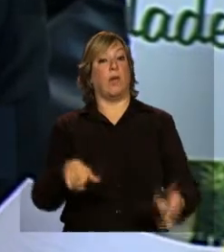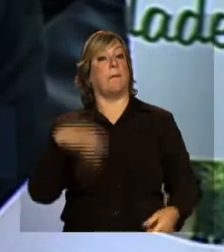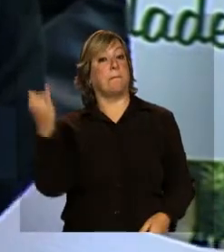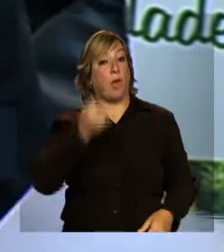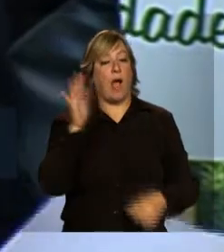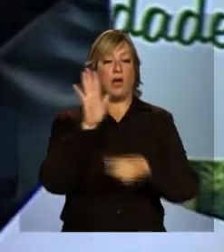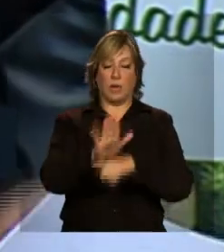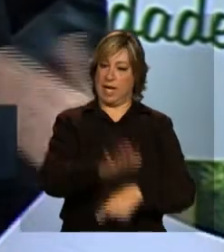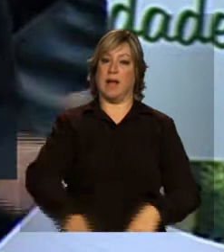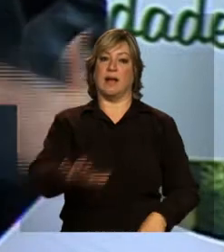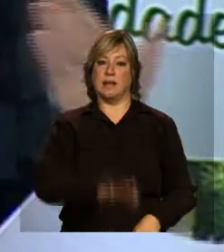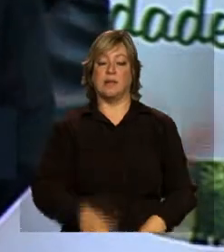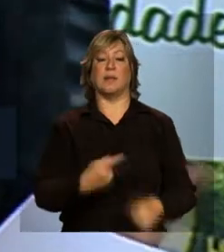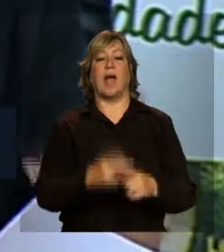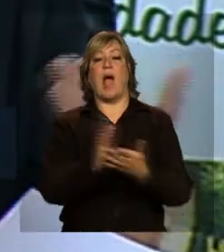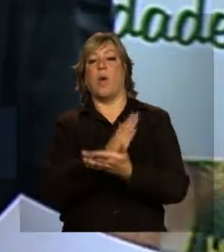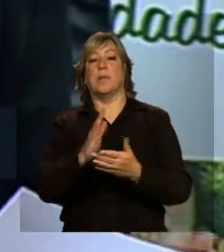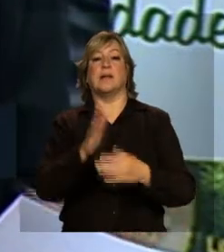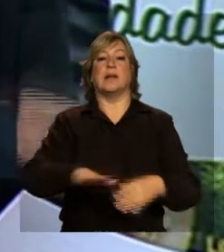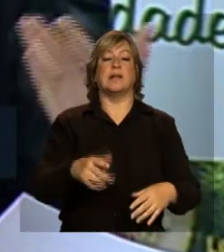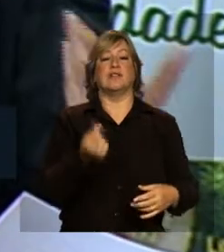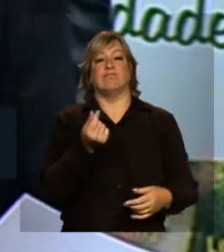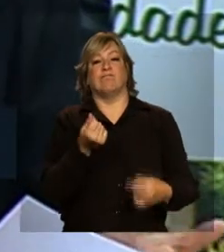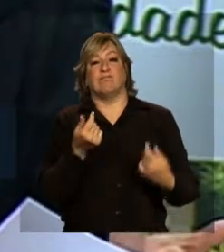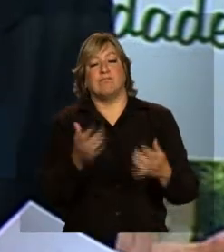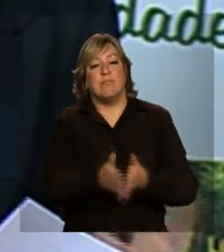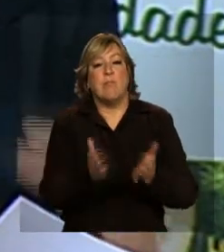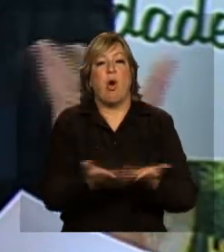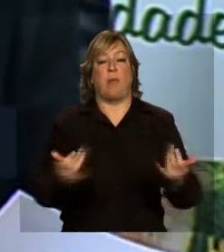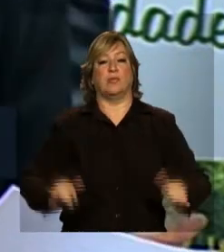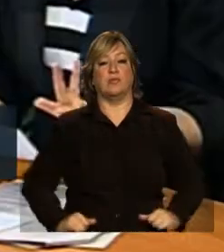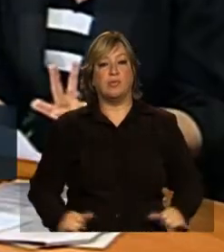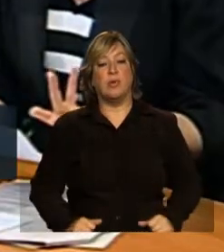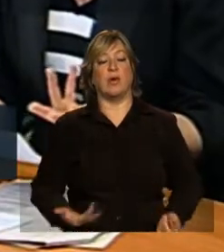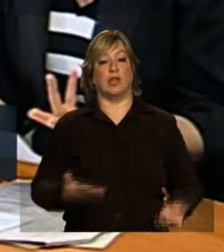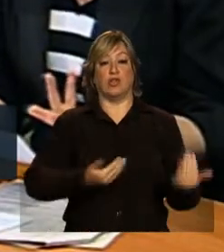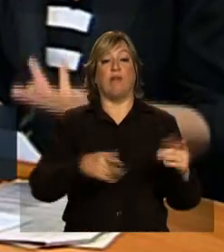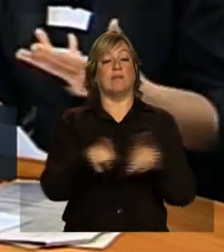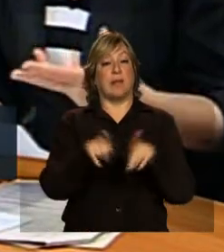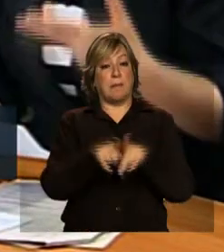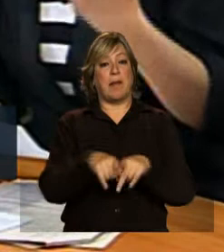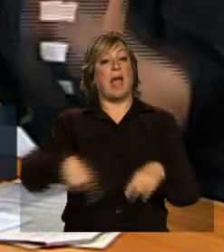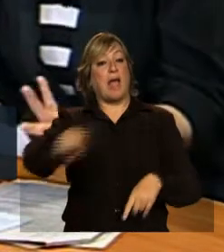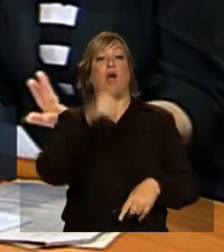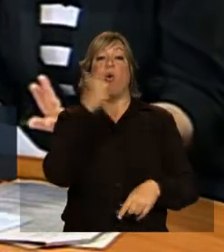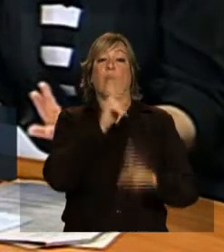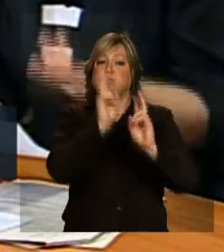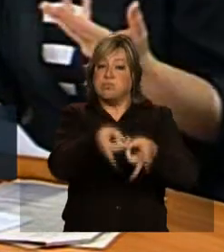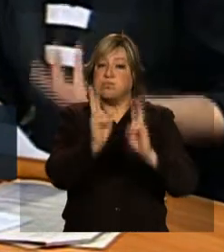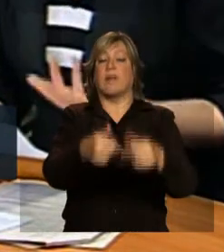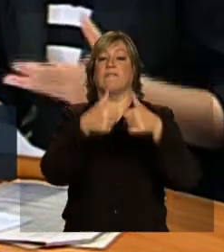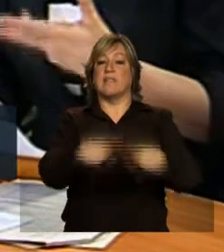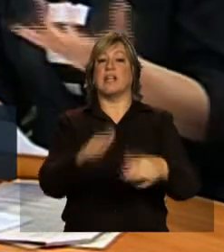crianças em situação de maior vulnerabilidade econômica, em situação de pobreza, aos adolescentes também, para que eles se mantenham na